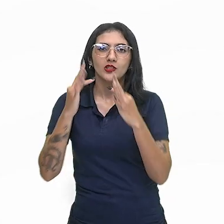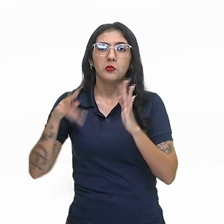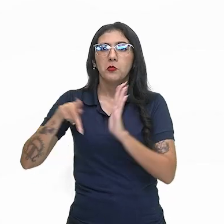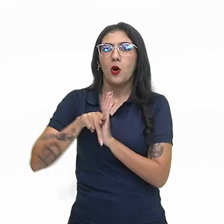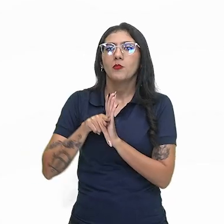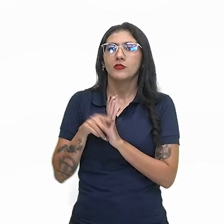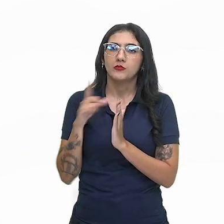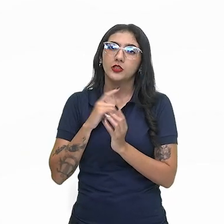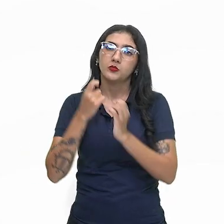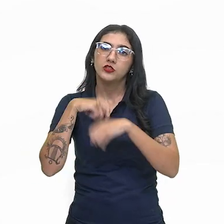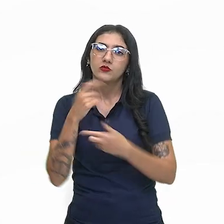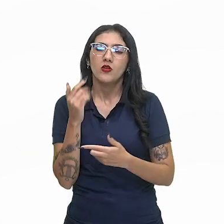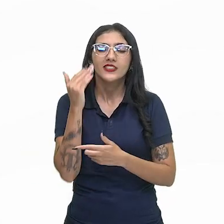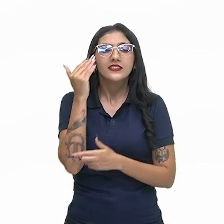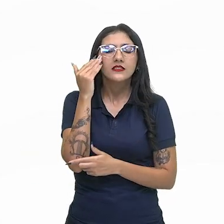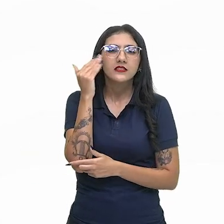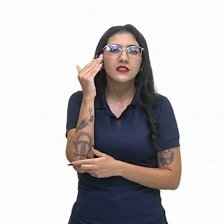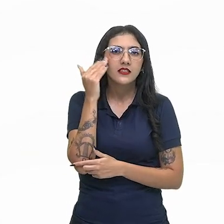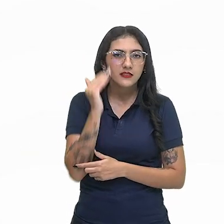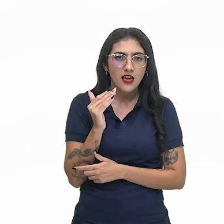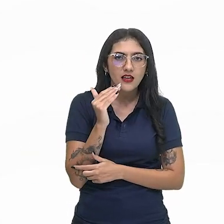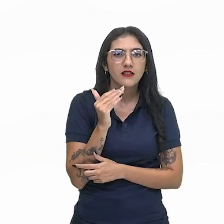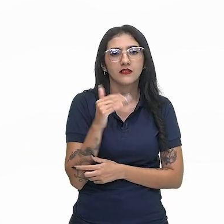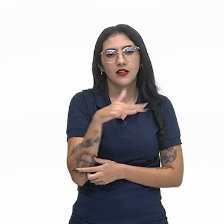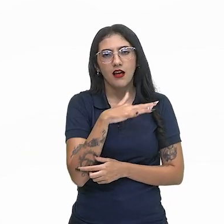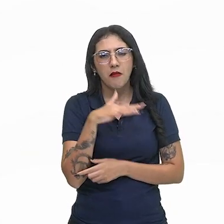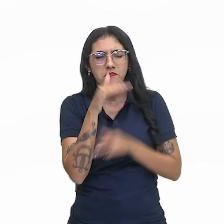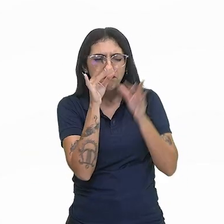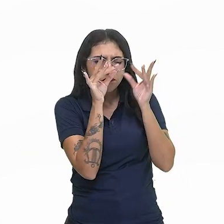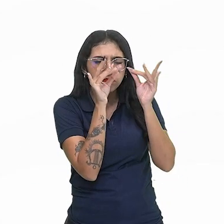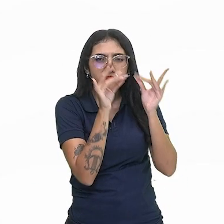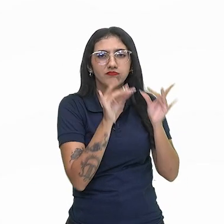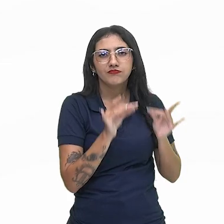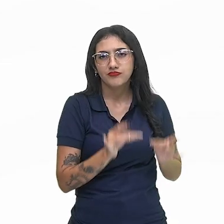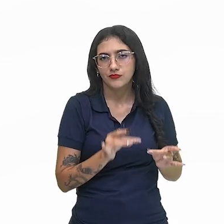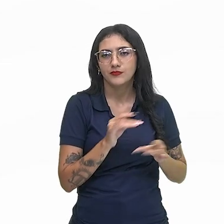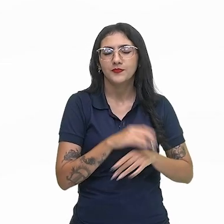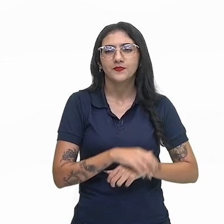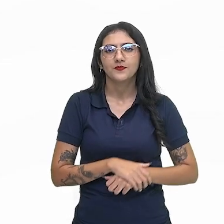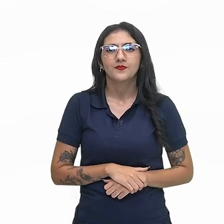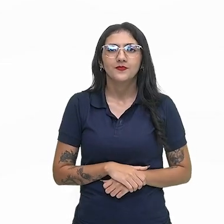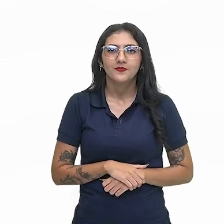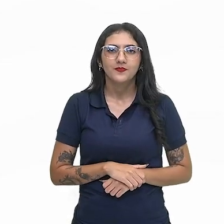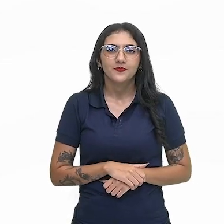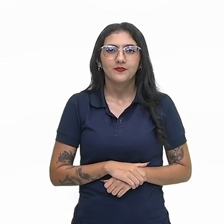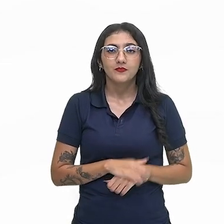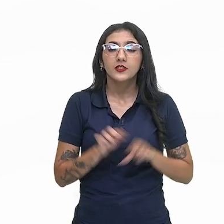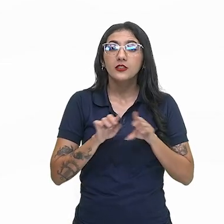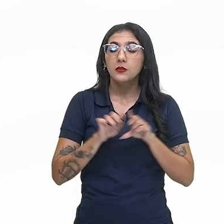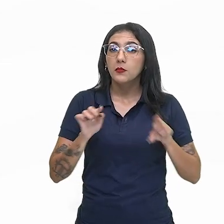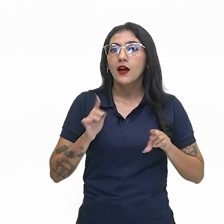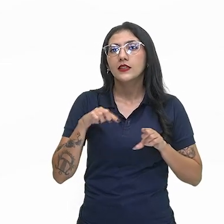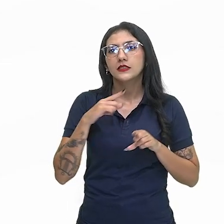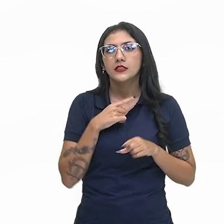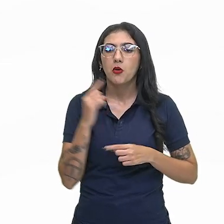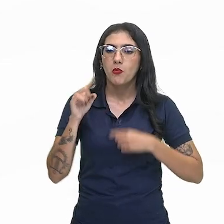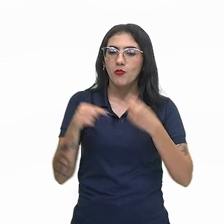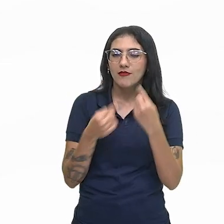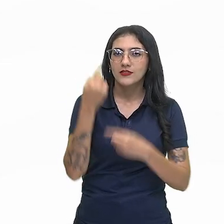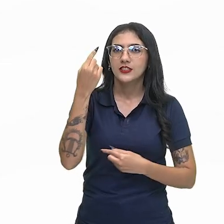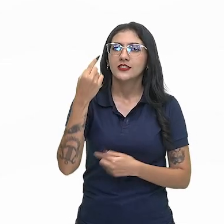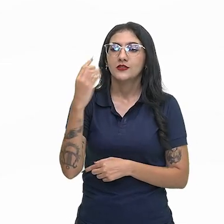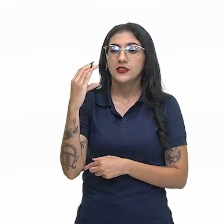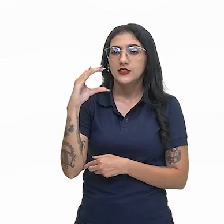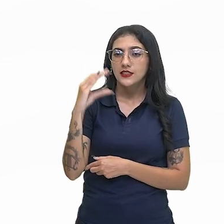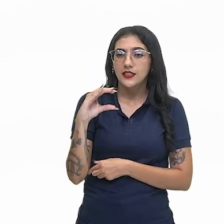necessária para compreender esse mundo chamado microscópico. No entanto, com o avanço da ciência e